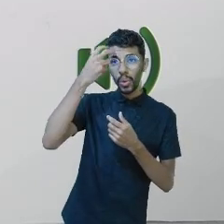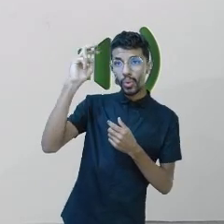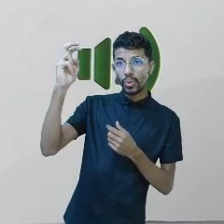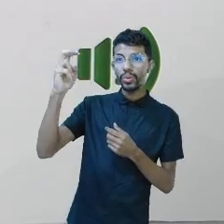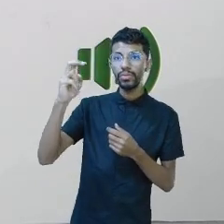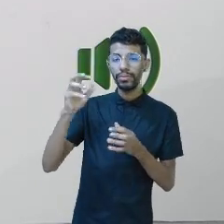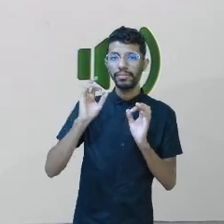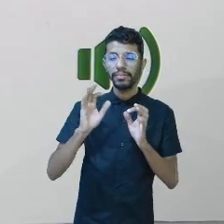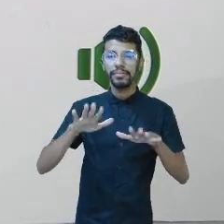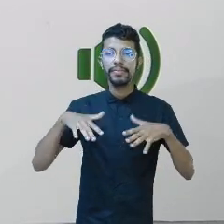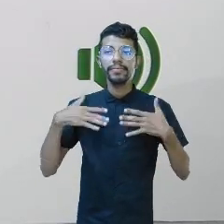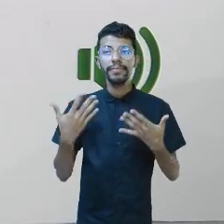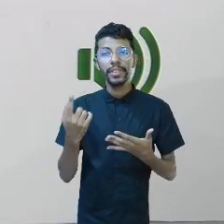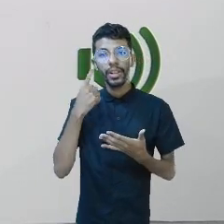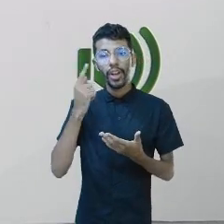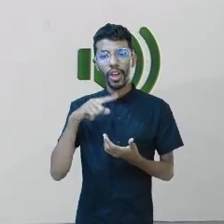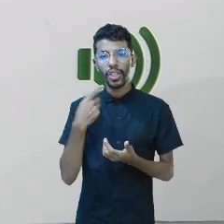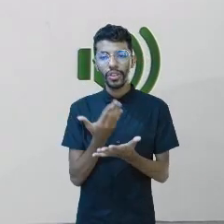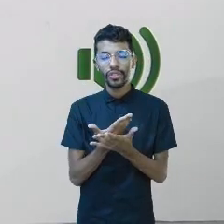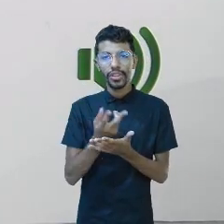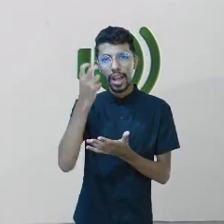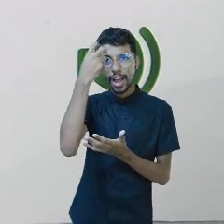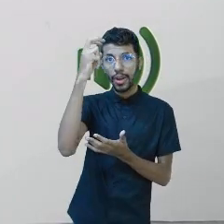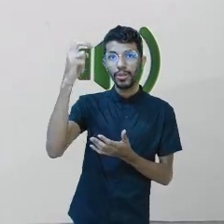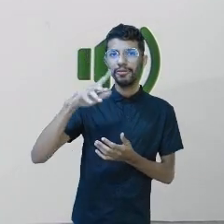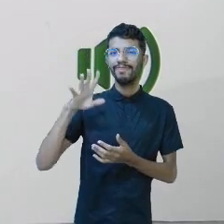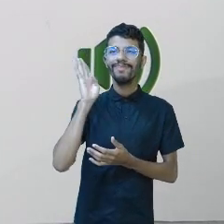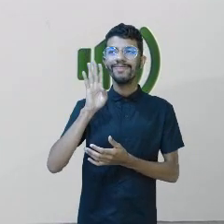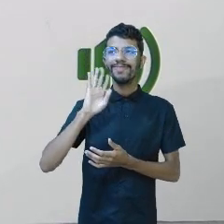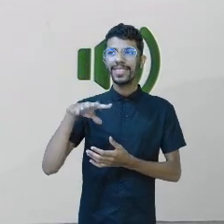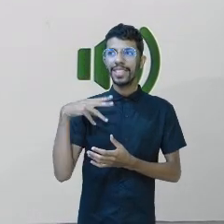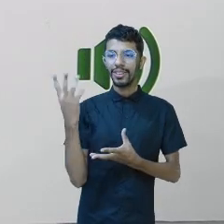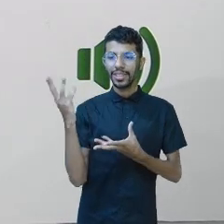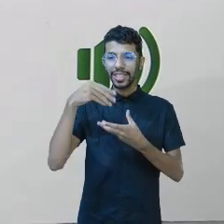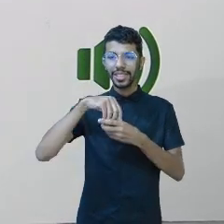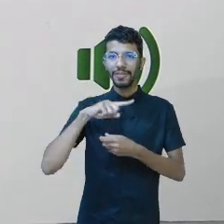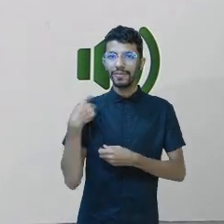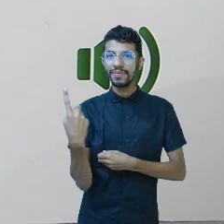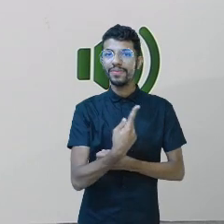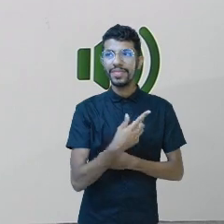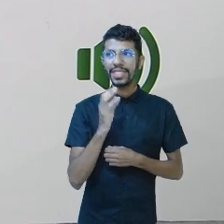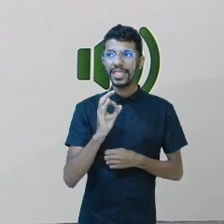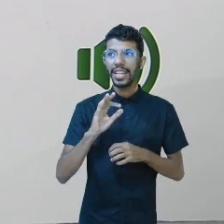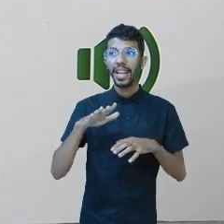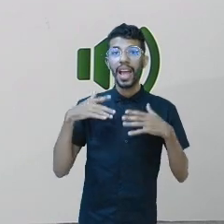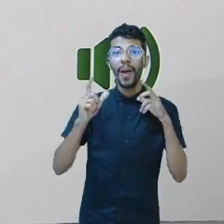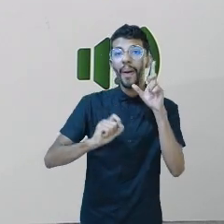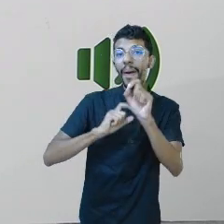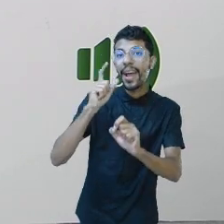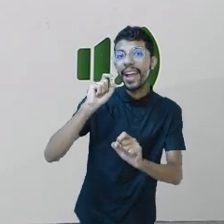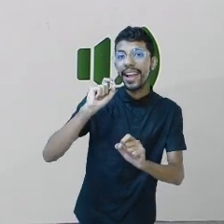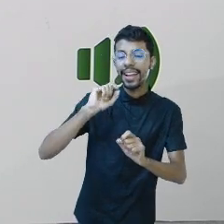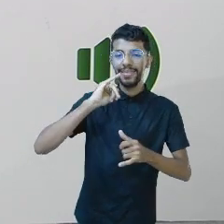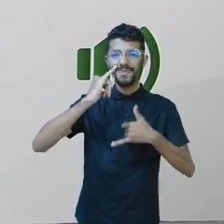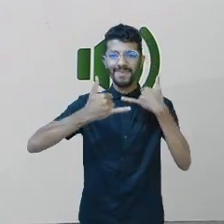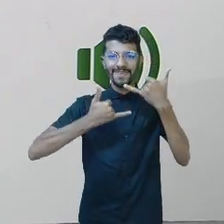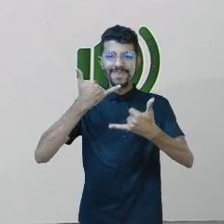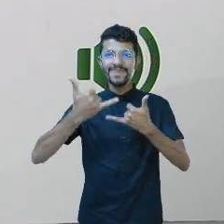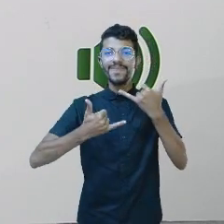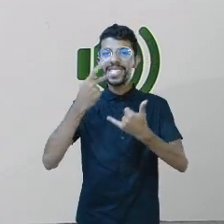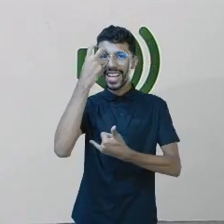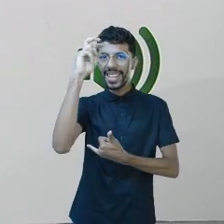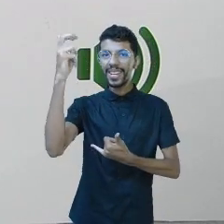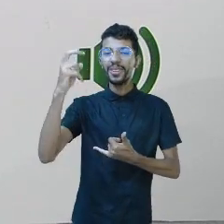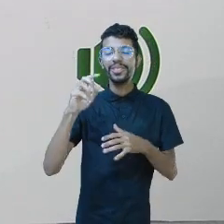sobre uma cultura muito legal entre nós, que é a cultura das brincadeiras. Pois é,